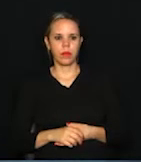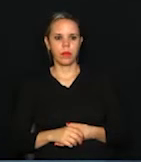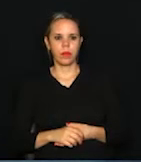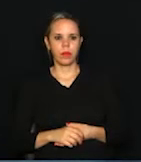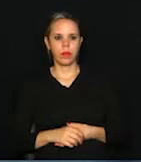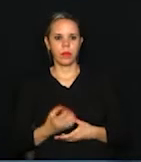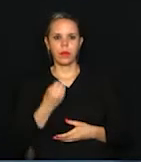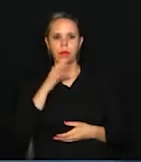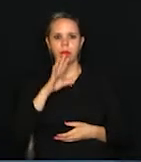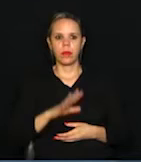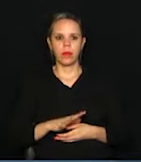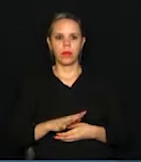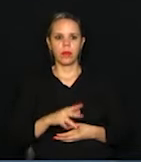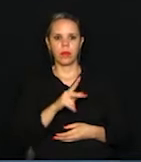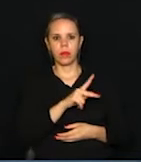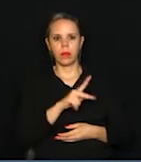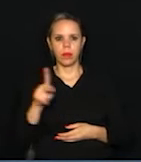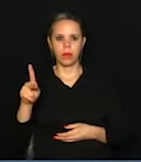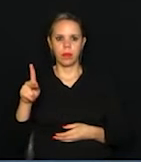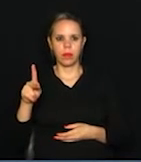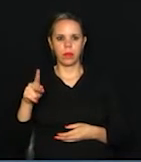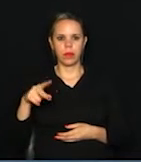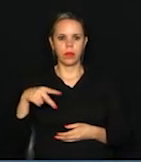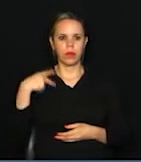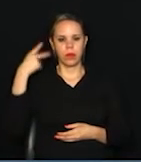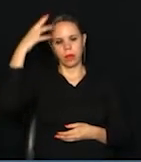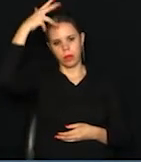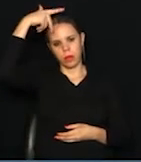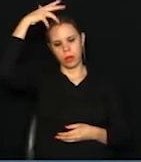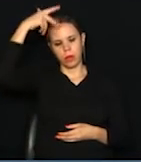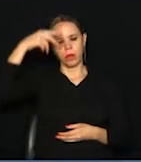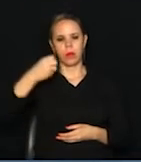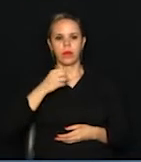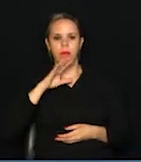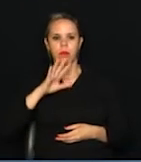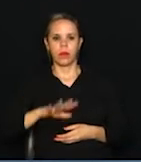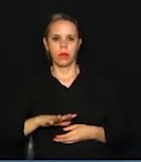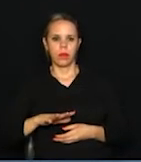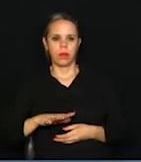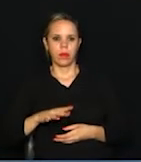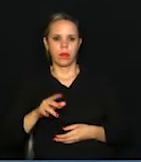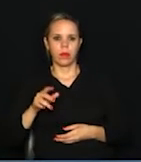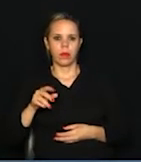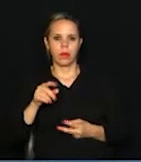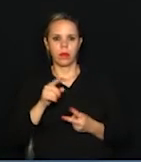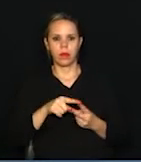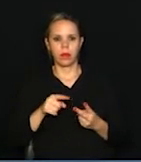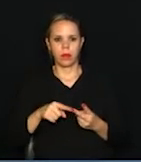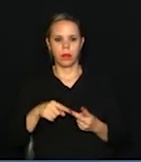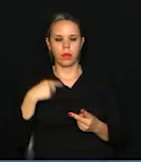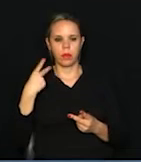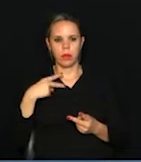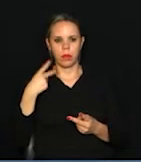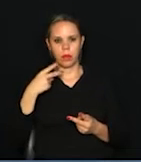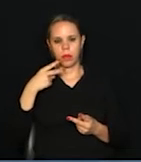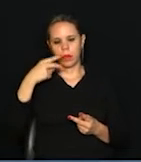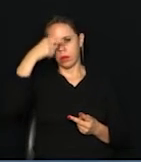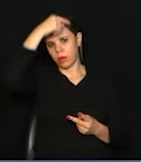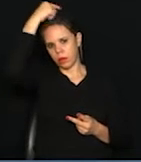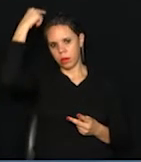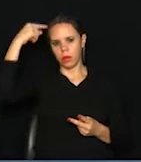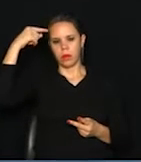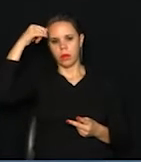Boa tarde, presidente Rodrigo. Boa tarde, demais vereadores, vereador Paulo Gaspar,